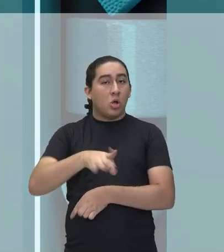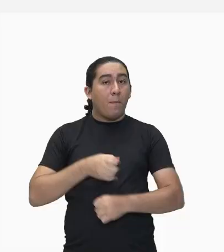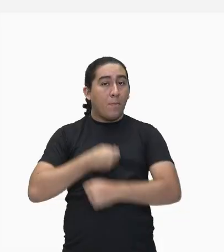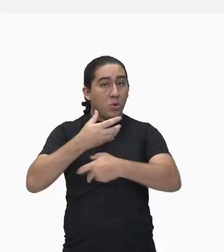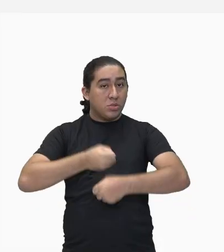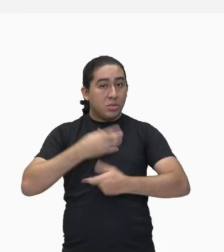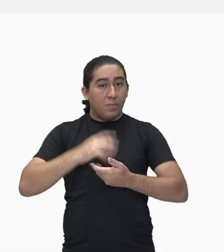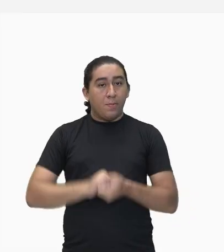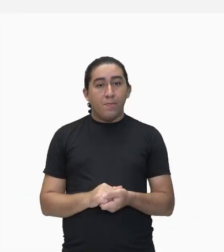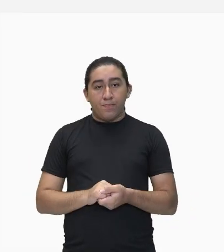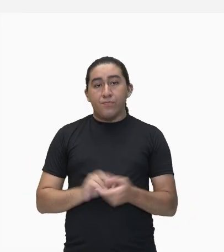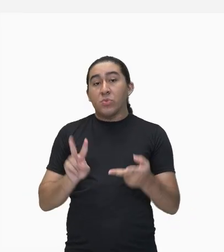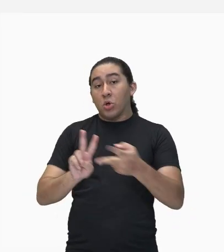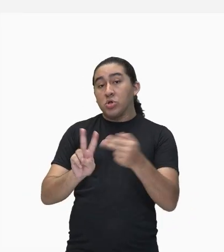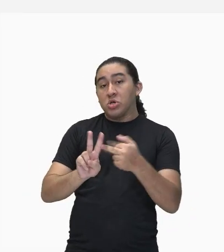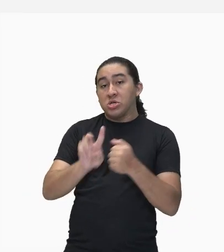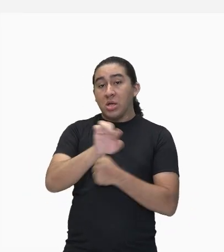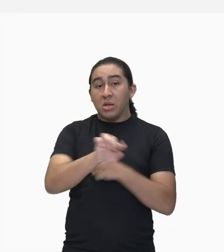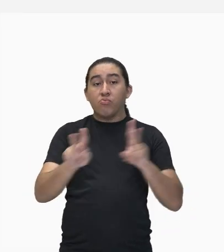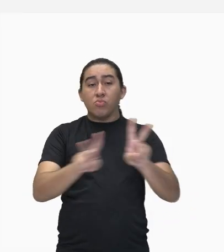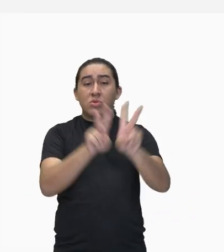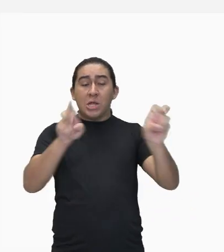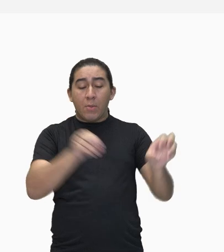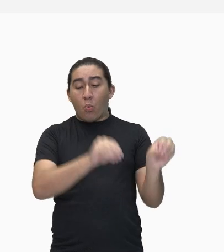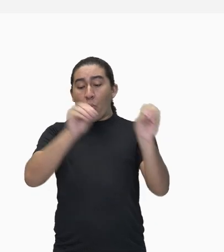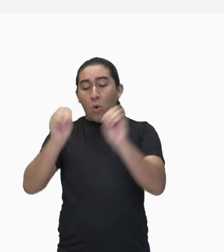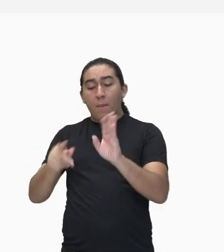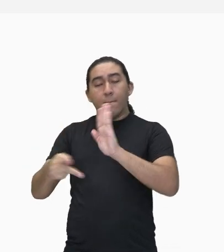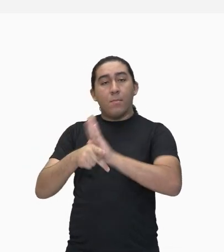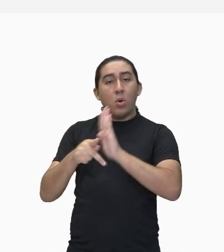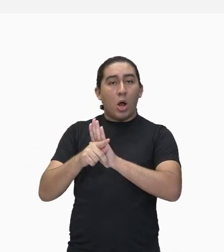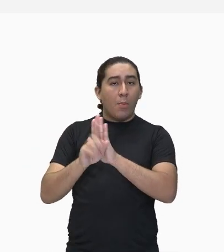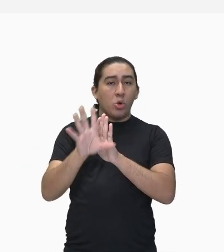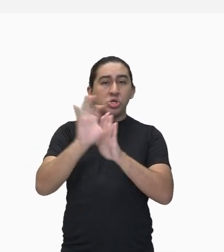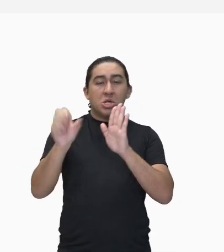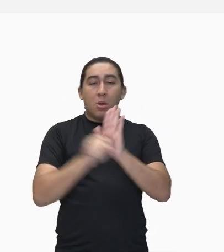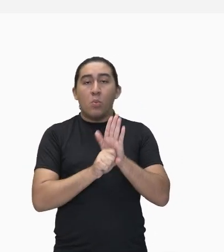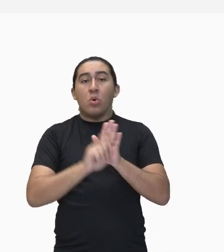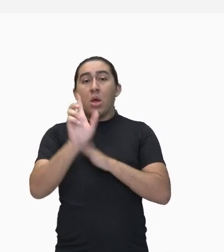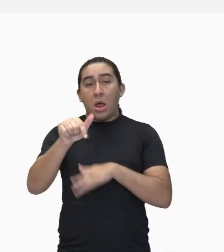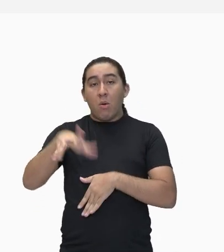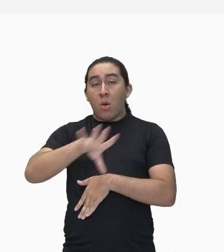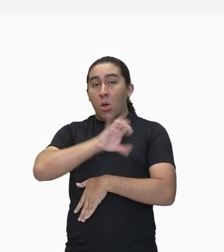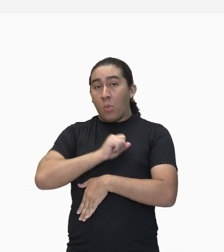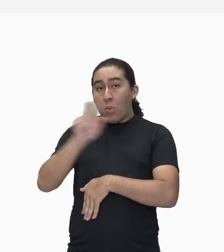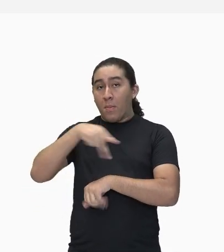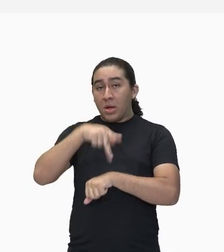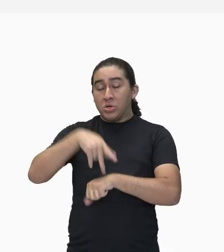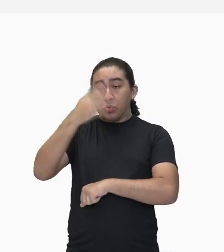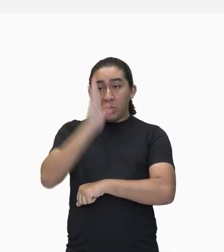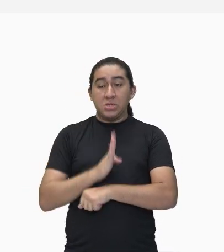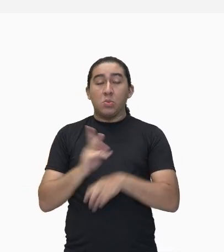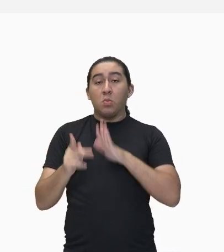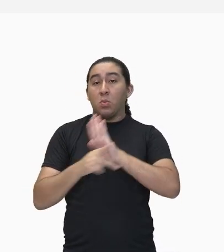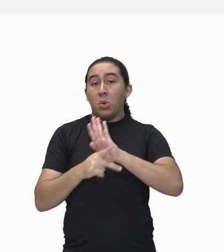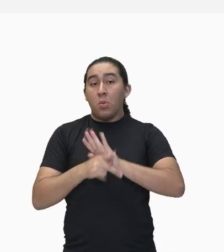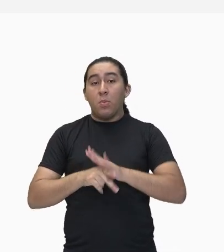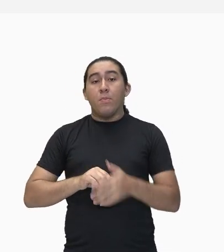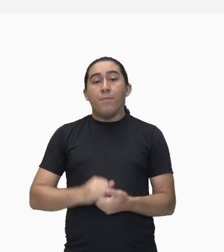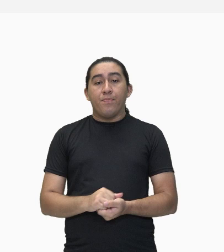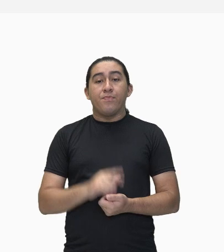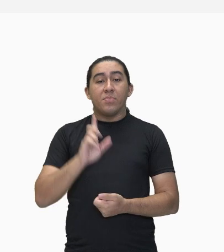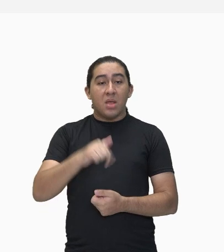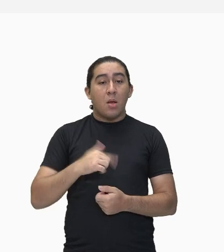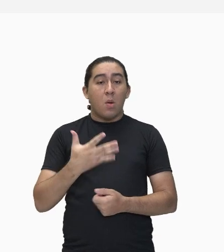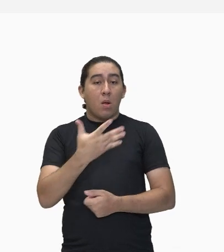Então, o indígena foi escolhido como um dos símbolos da nacionalidade brasileira. A figura